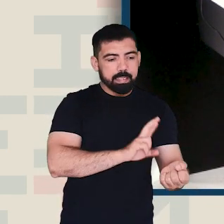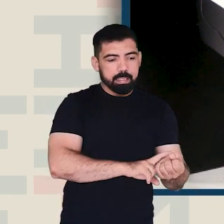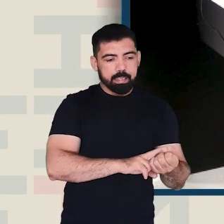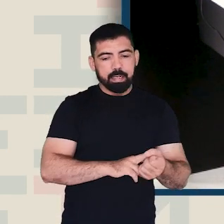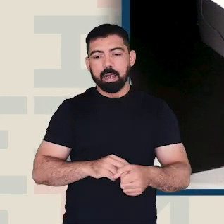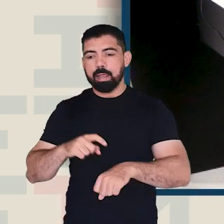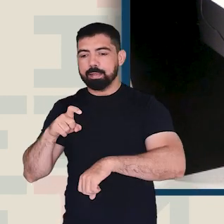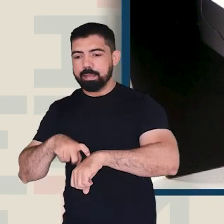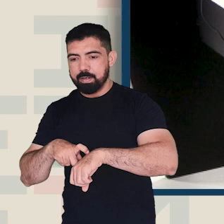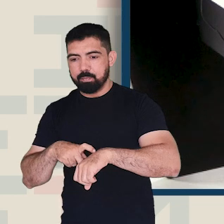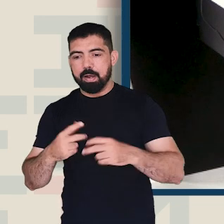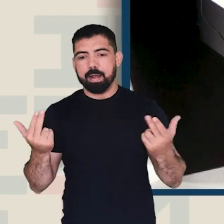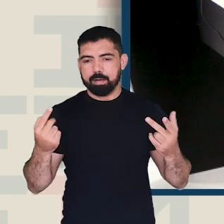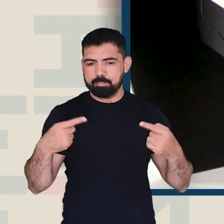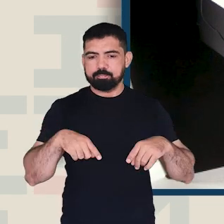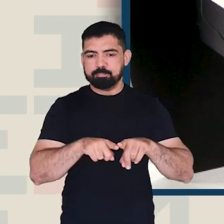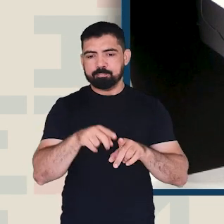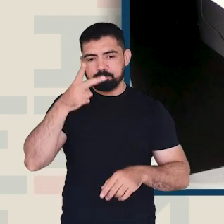Com tempo.